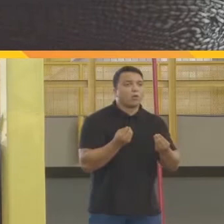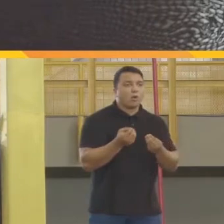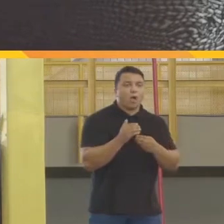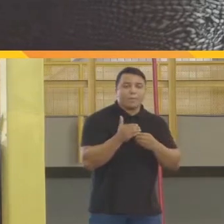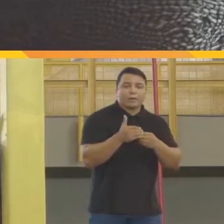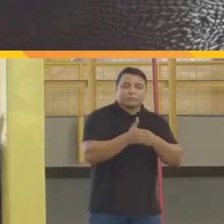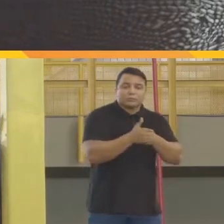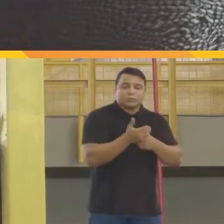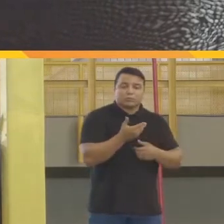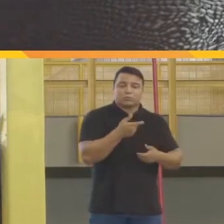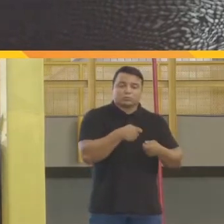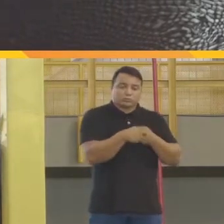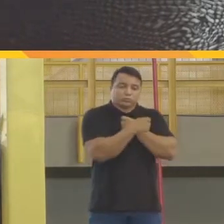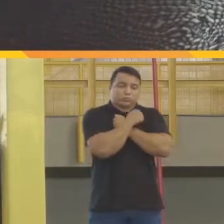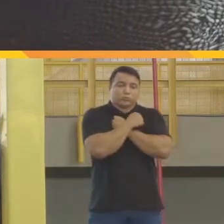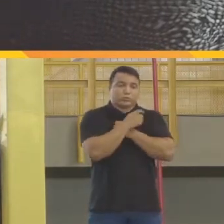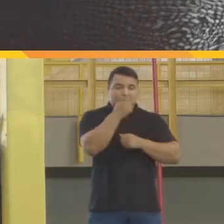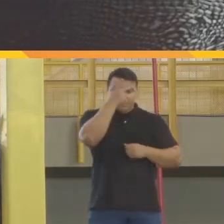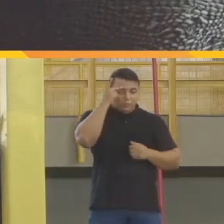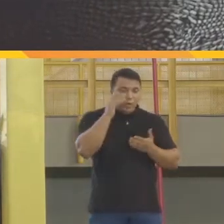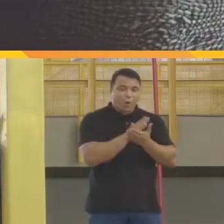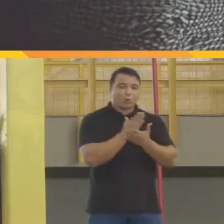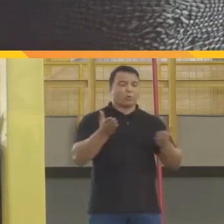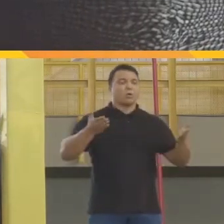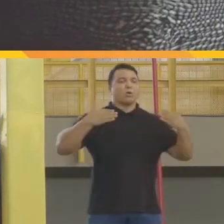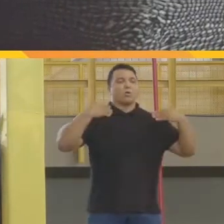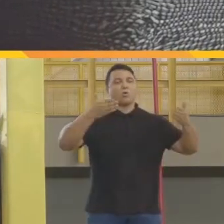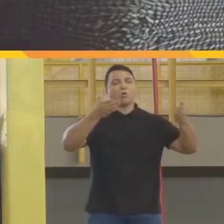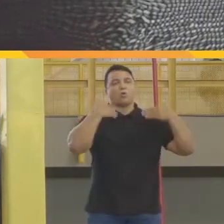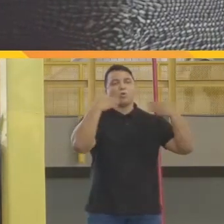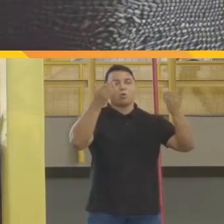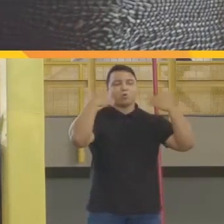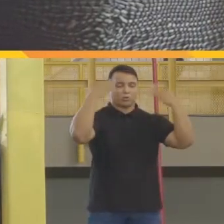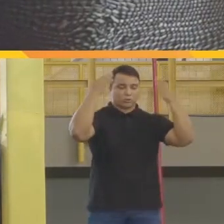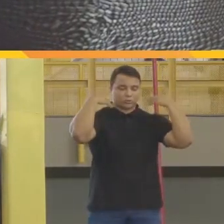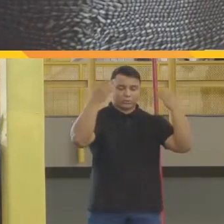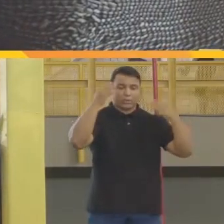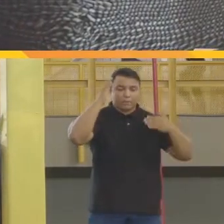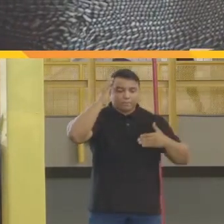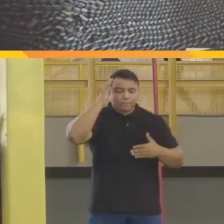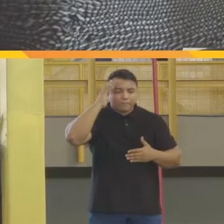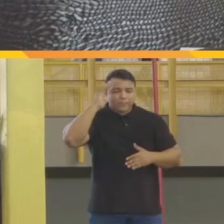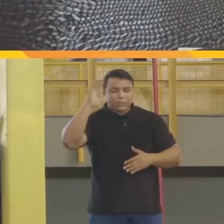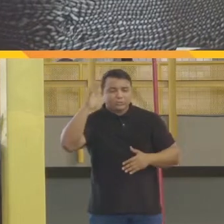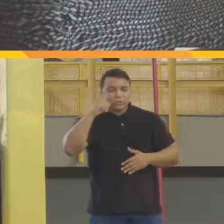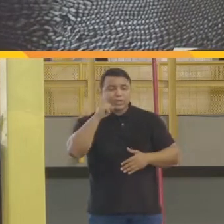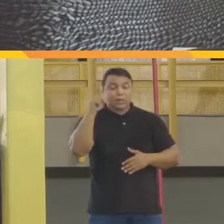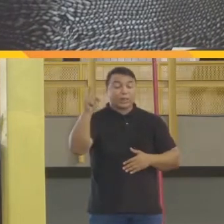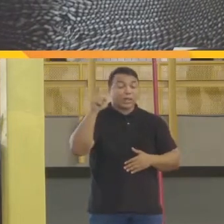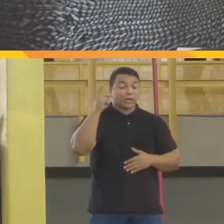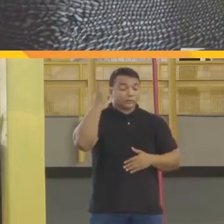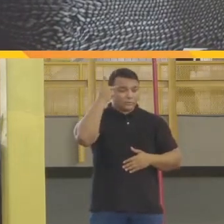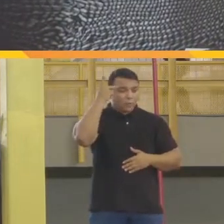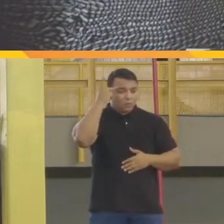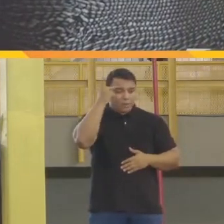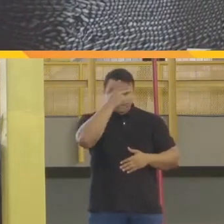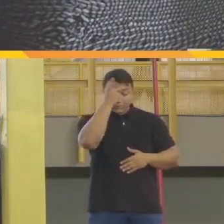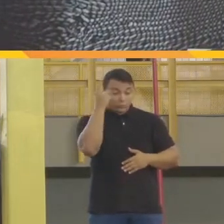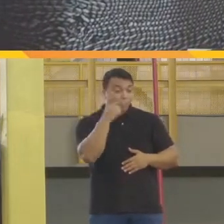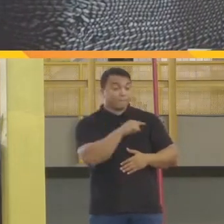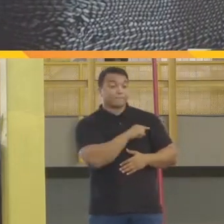Eu vejo aqui muitas pessoas se abanando. Imagine você que nas madrugadas de São Paulo as pessoas hoje estão morrendo de